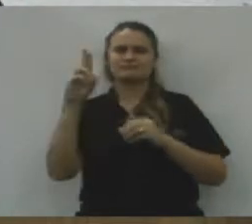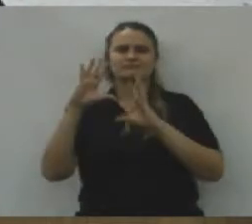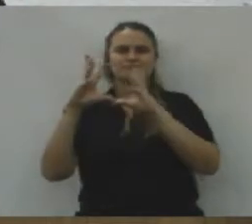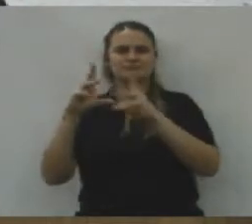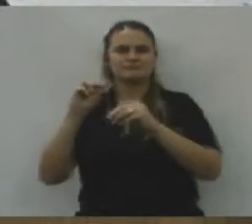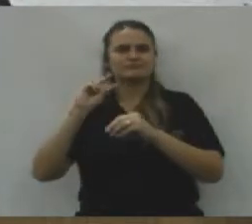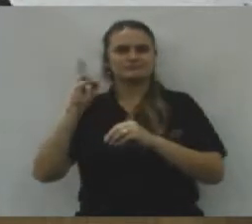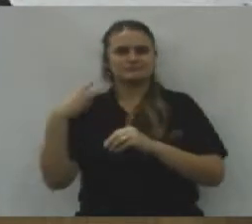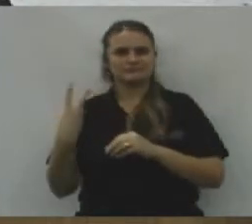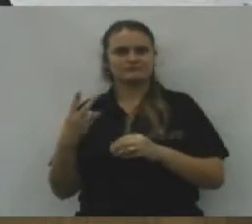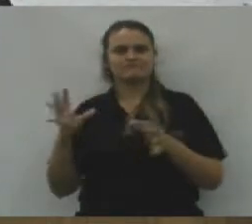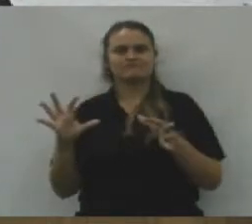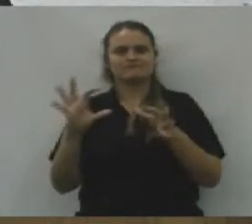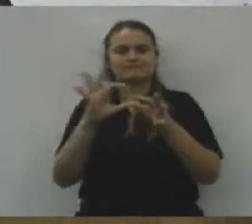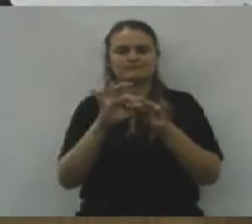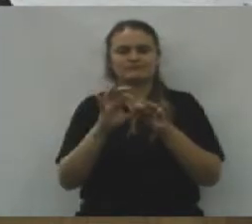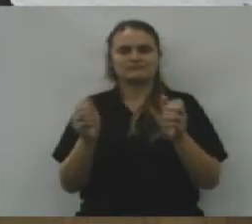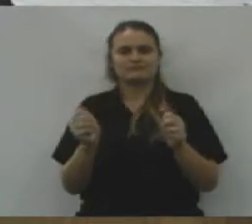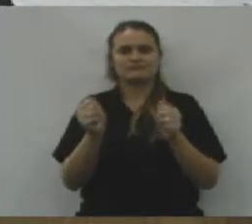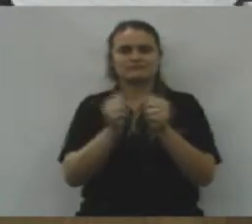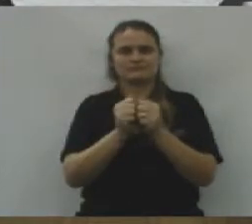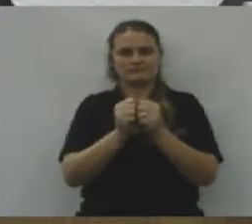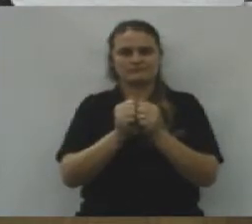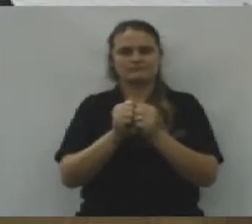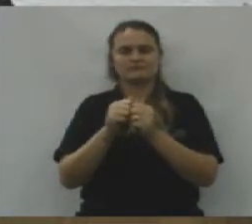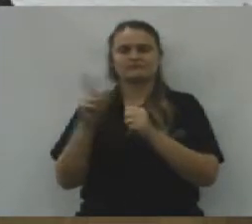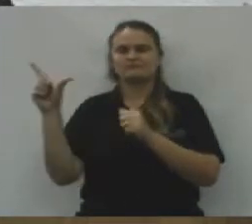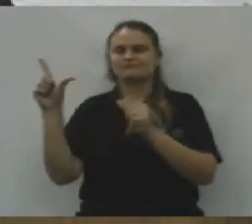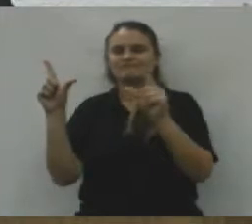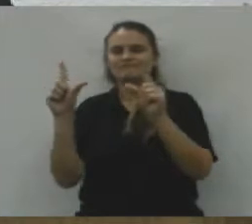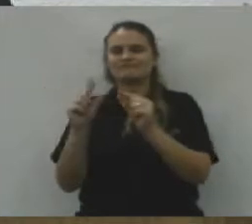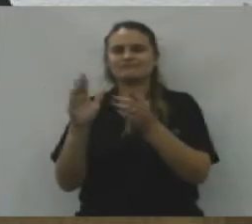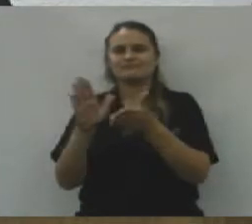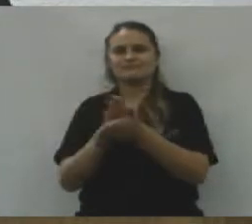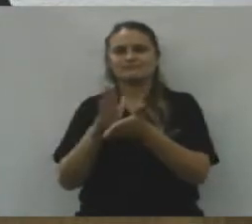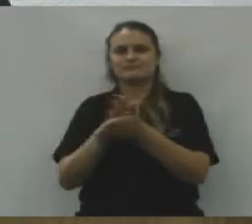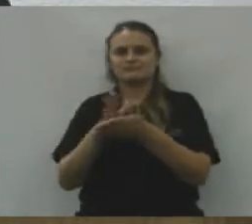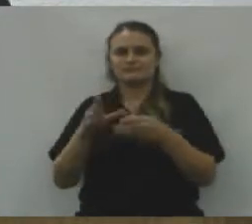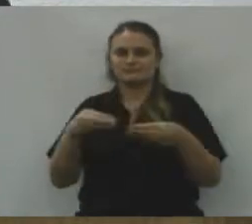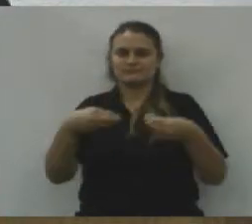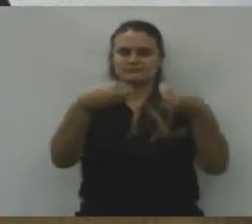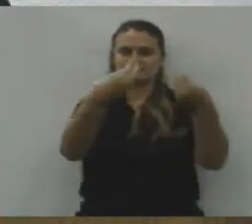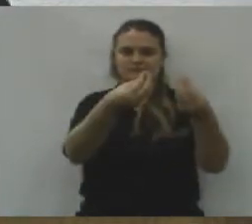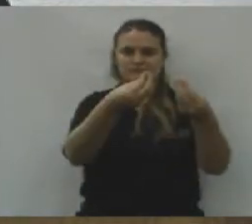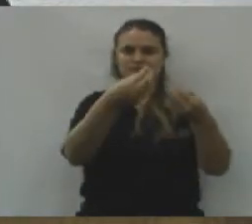foi parceira através das nossas economias,